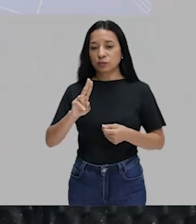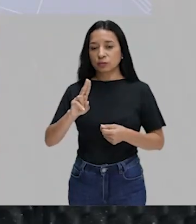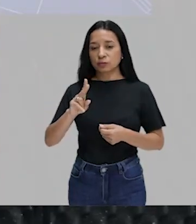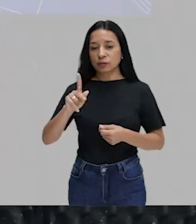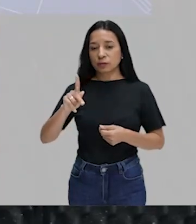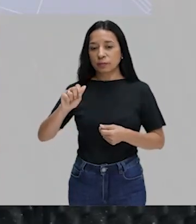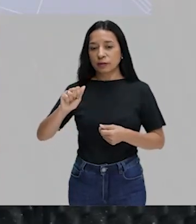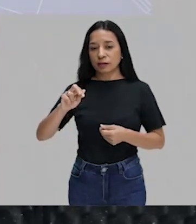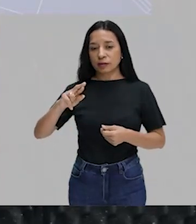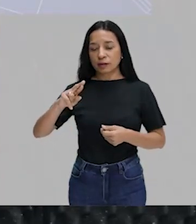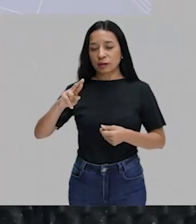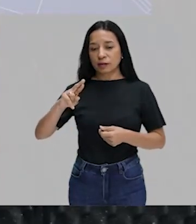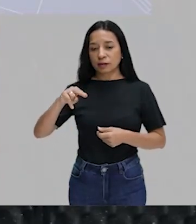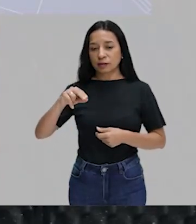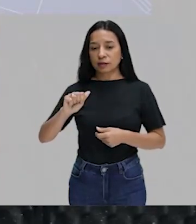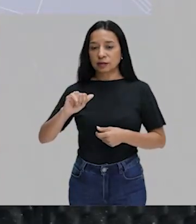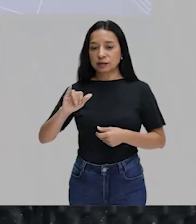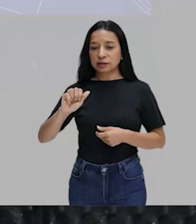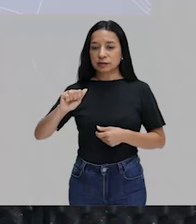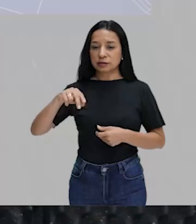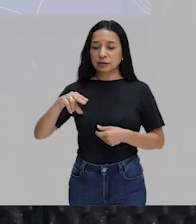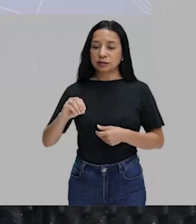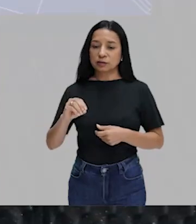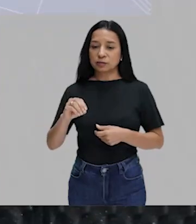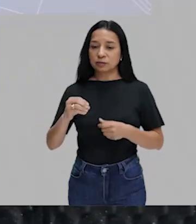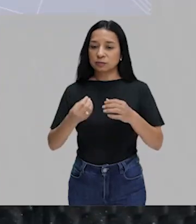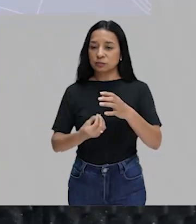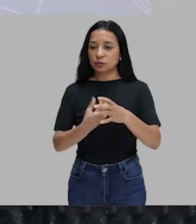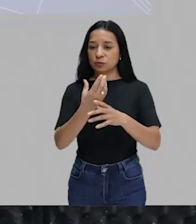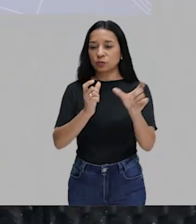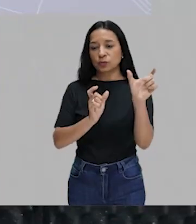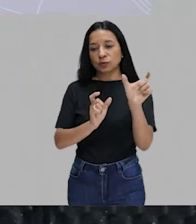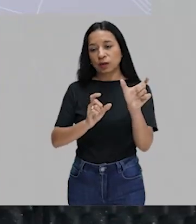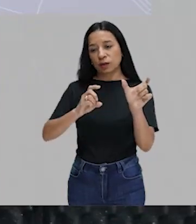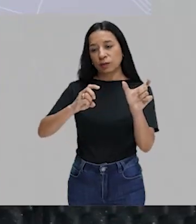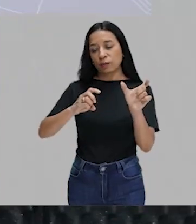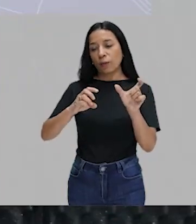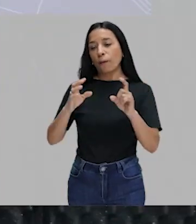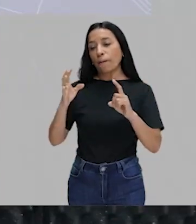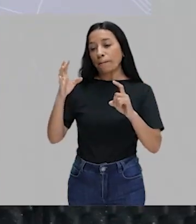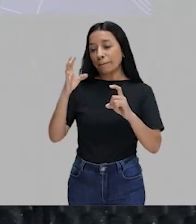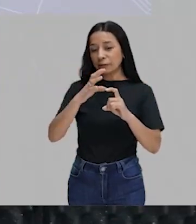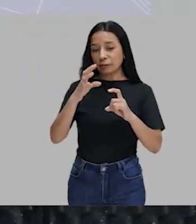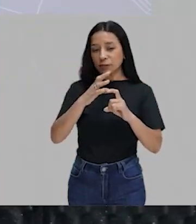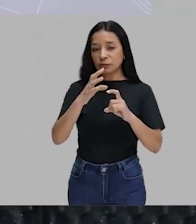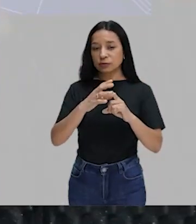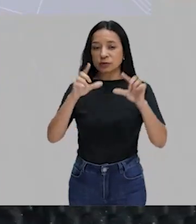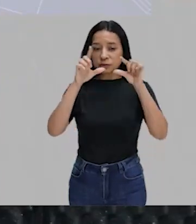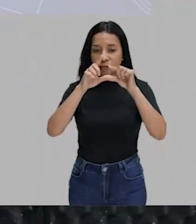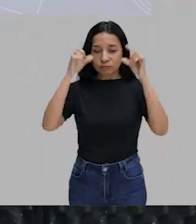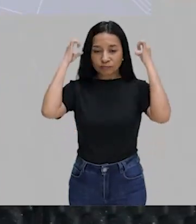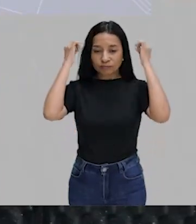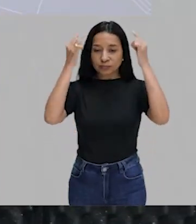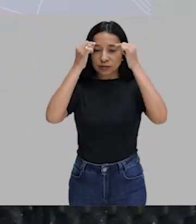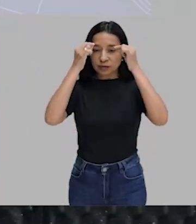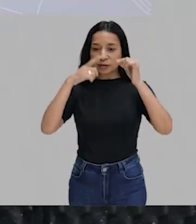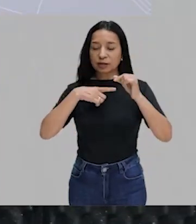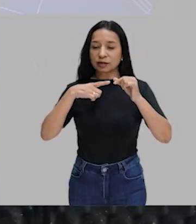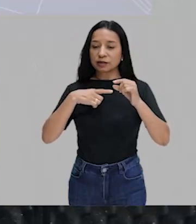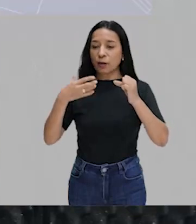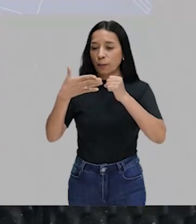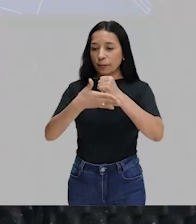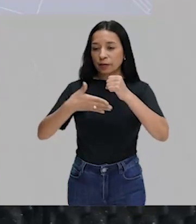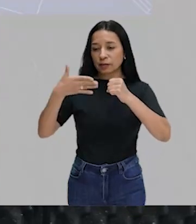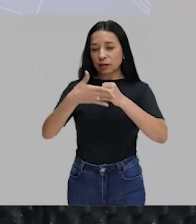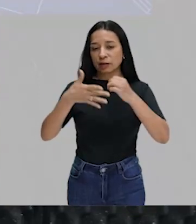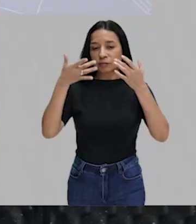parnasiano deriva do termo da mitologia, Parnaso, que eu acabei de falar aqui há pouco. É um movimento que tinha princípios baseados